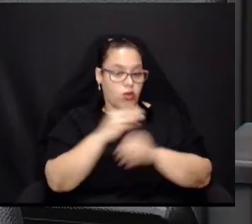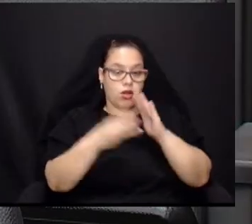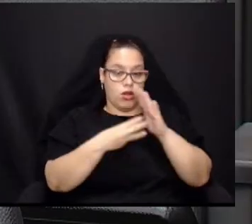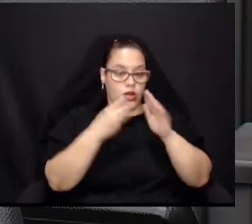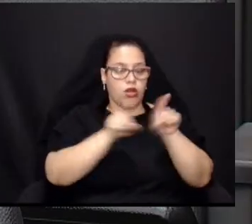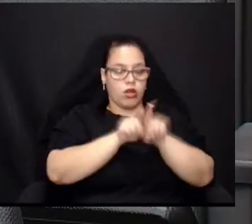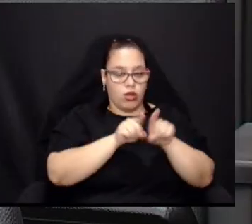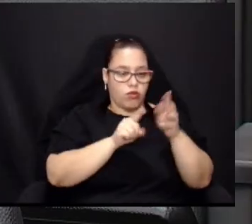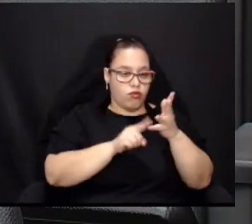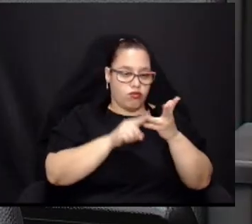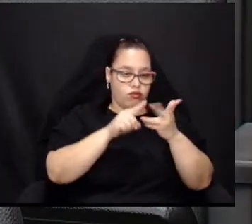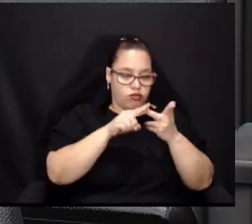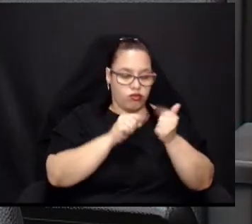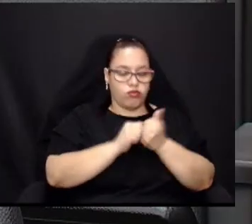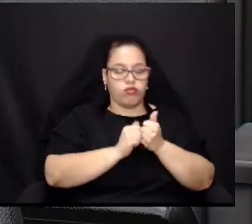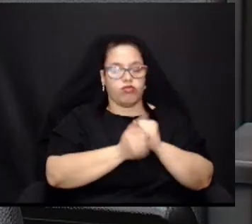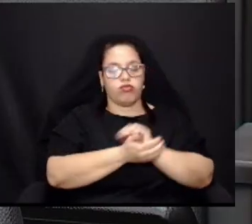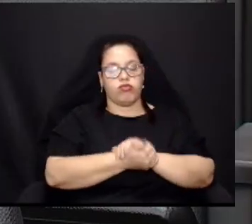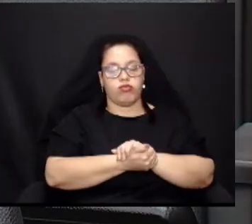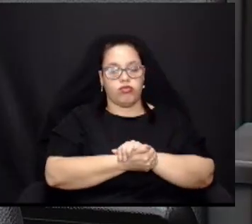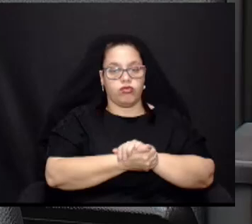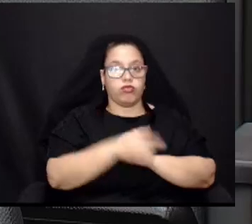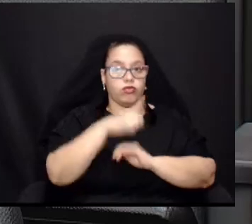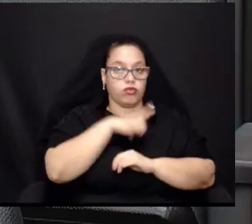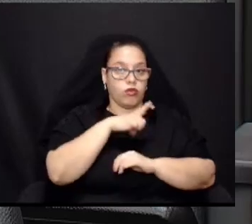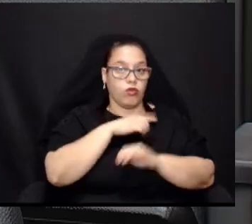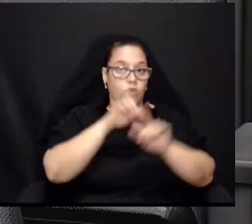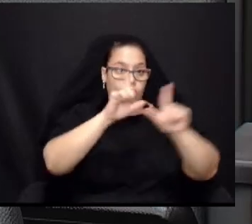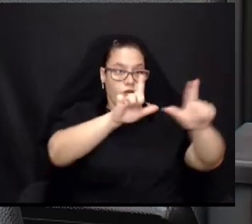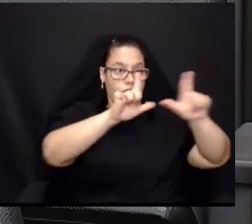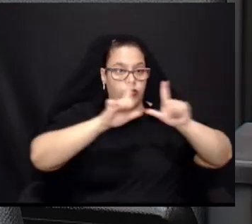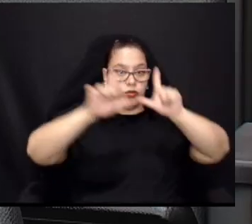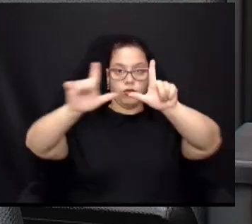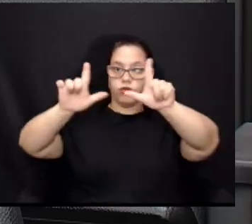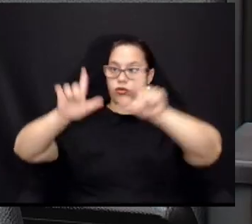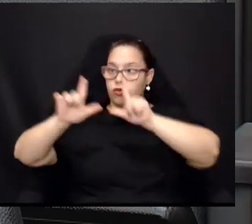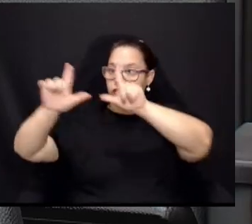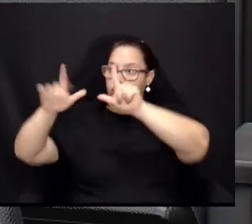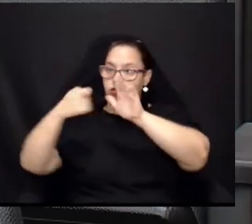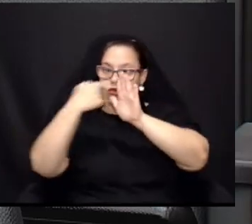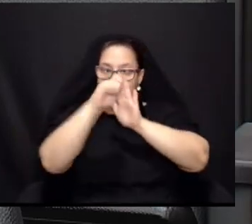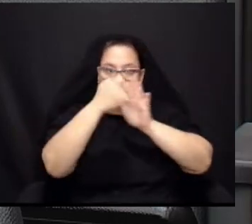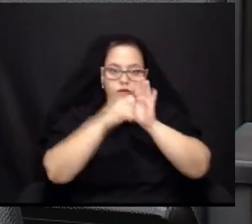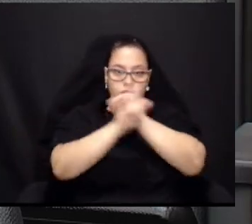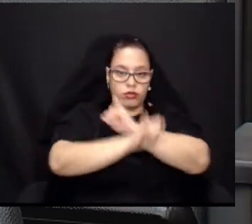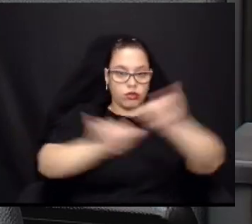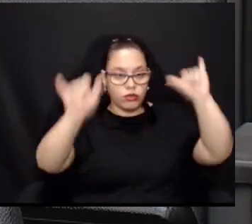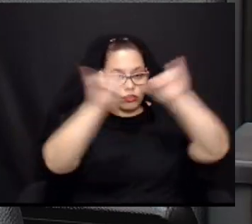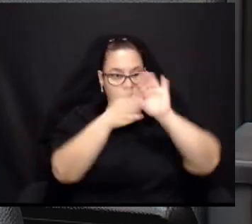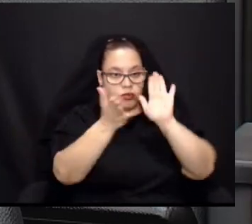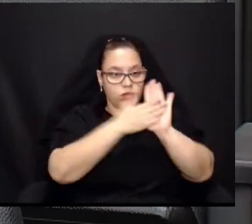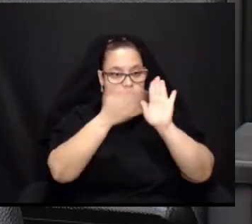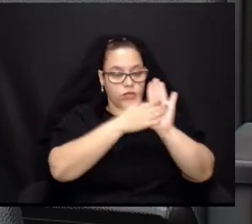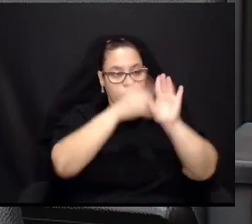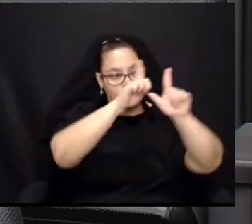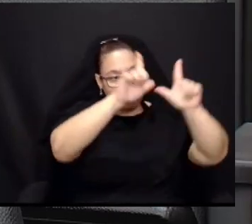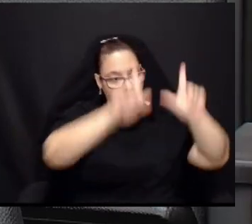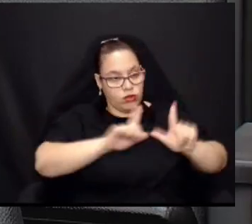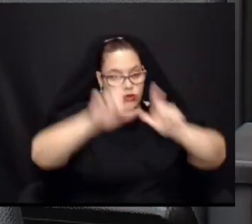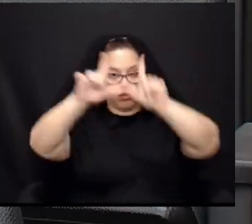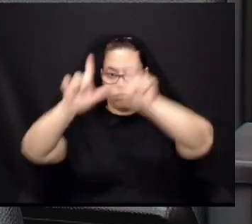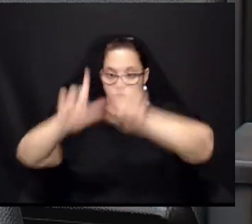casa. Temos também os murais, que a gente faz as campanhas de divulgação, coloca folders e tal nos murais da